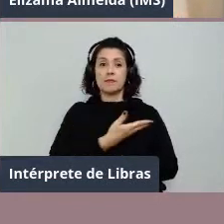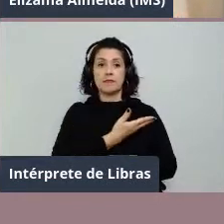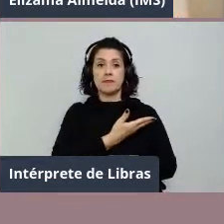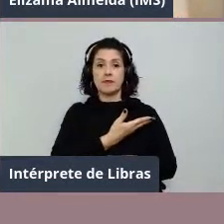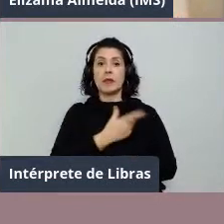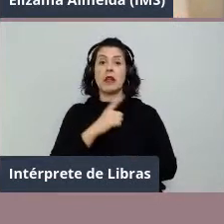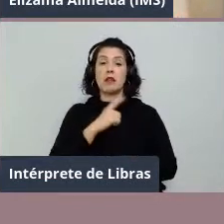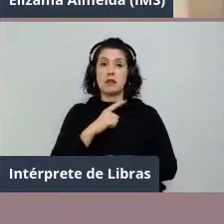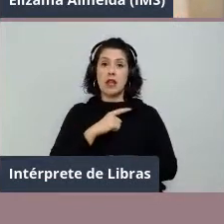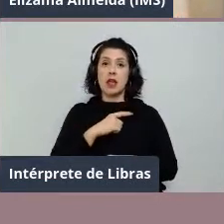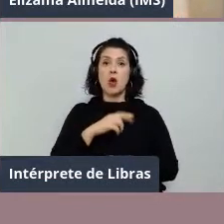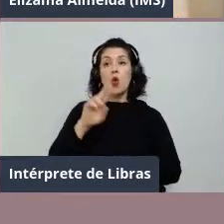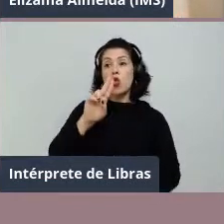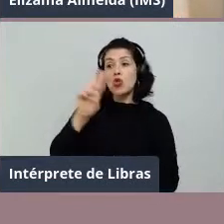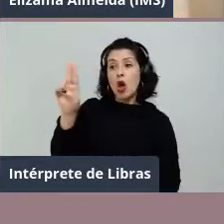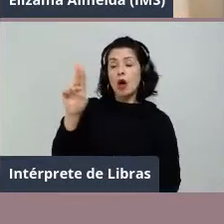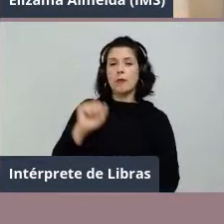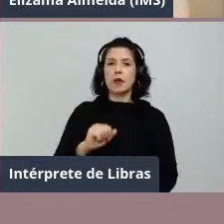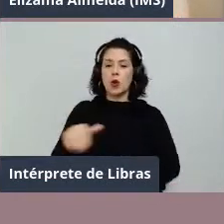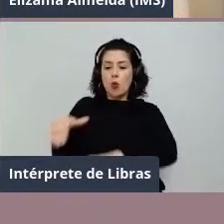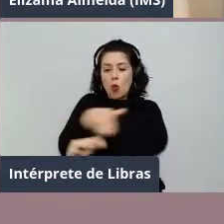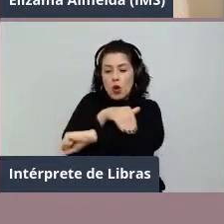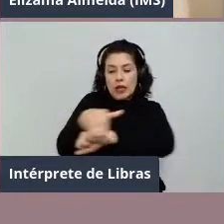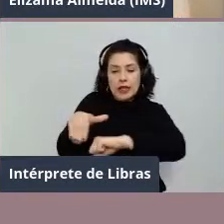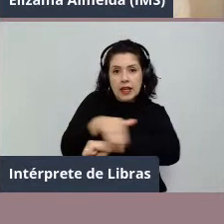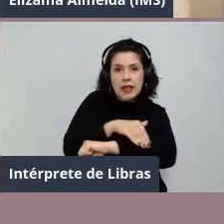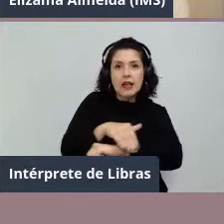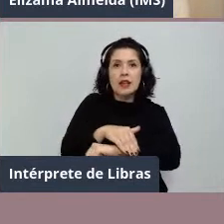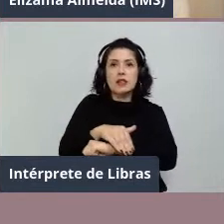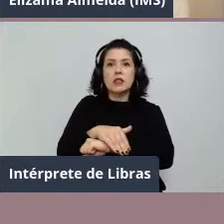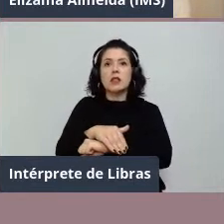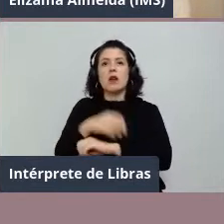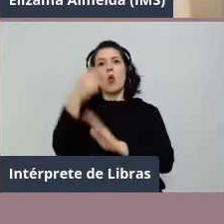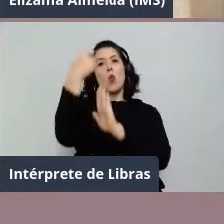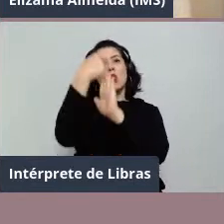endereço, com o texto, com a criação.